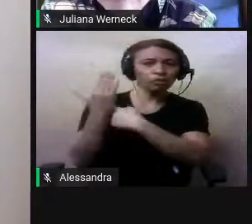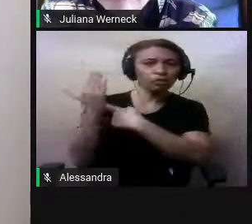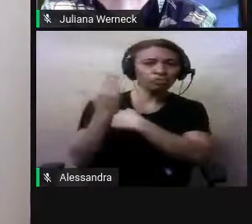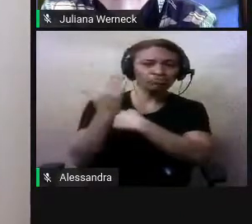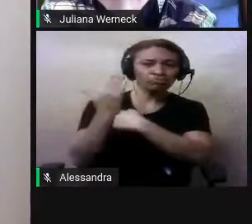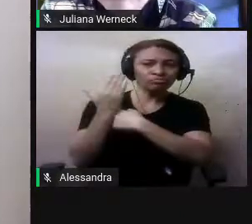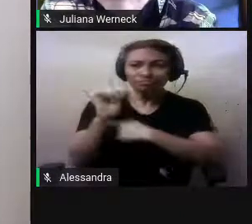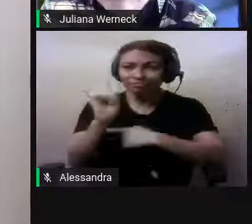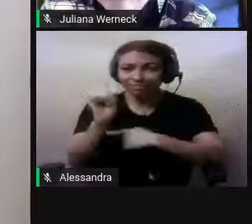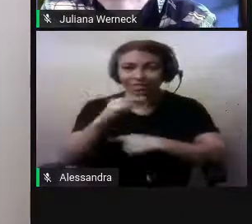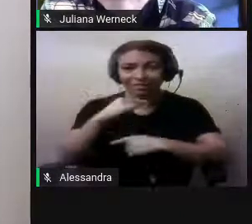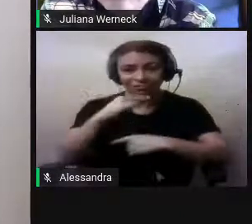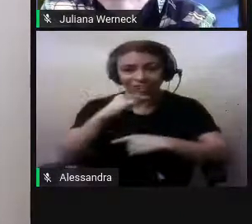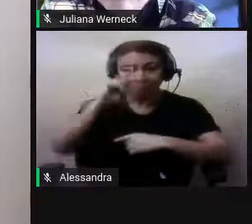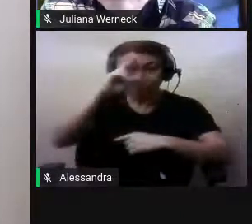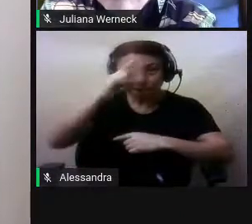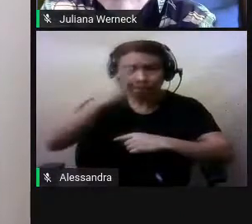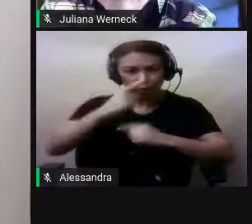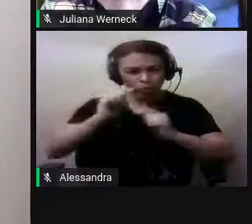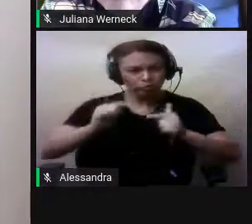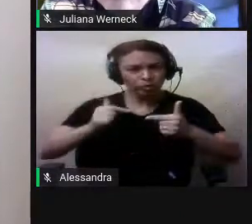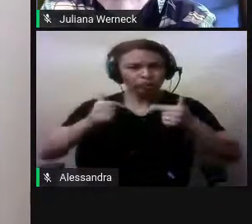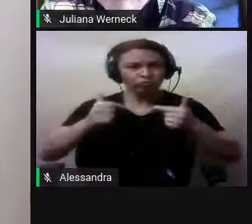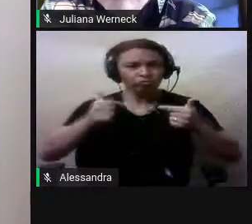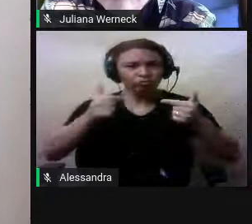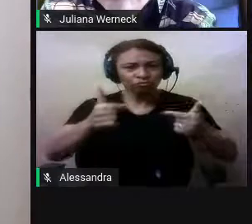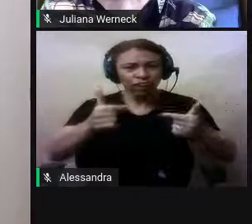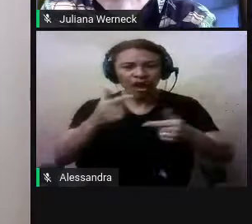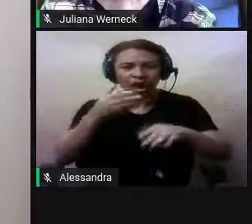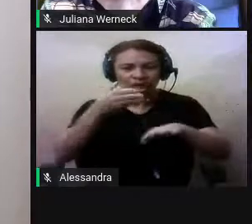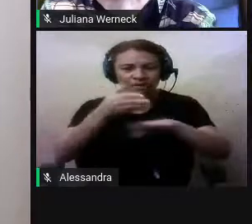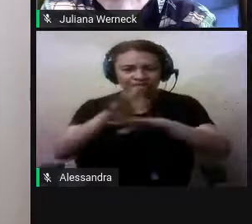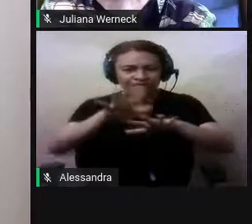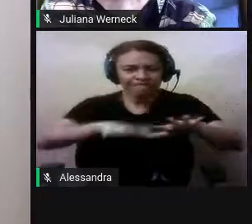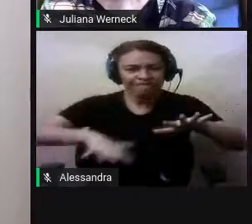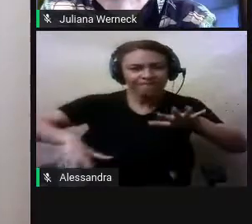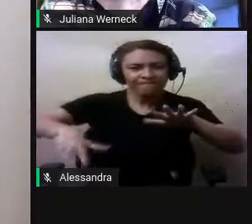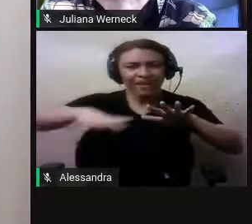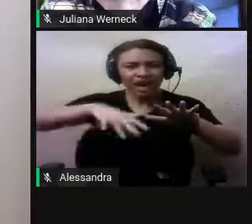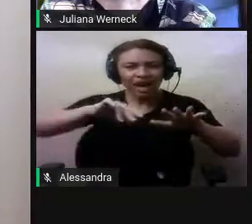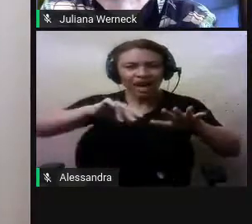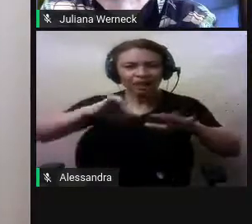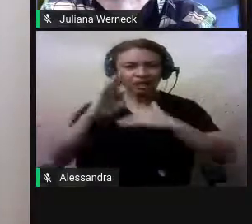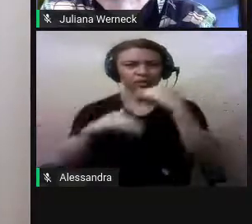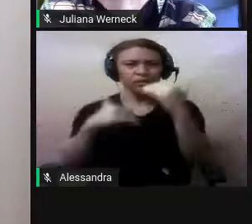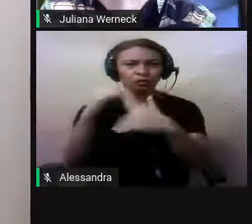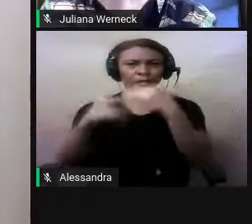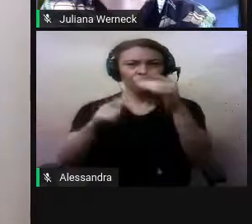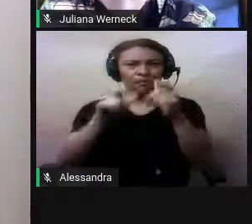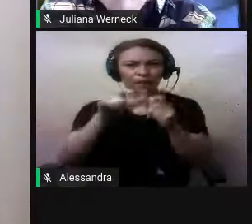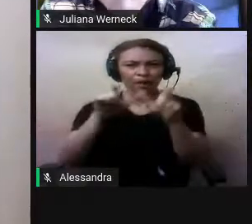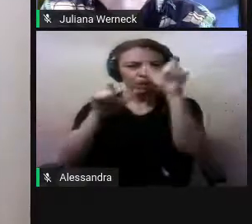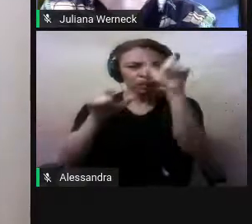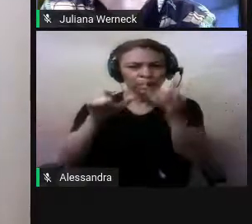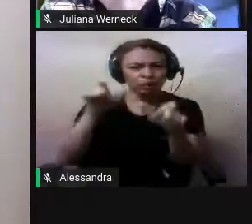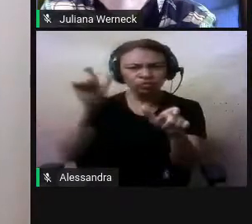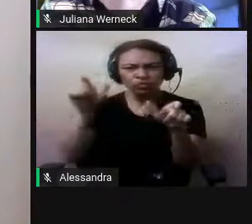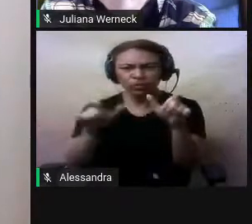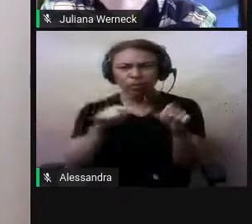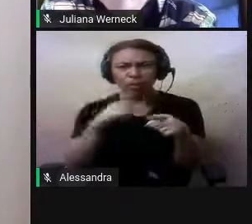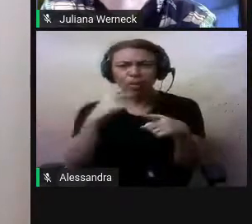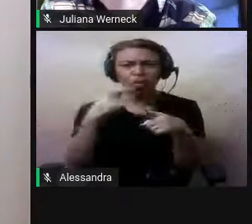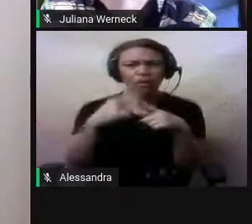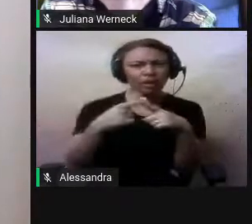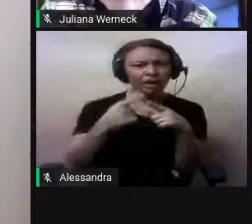atrás. E quando eu comecei a entrar nesse universo de desenvolvimento humano, eu comecei a pesquisar, por exemplo, coisas básicas. Por que a gente não faz o